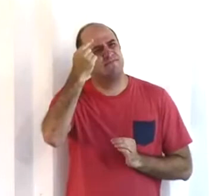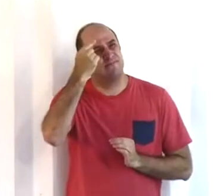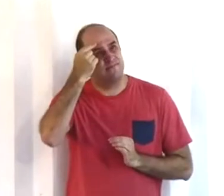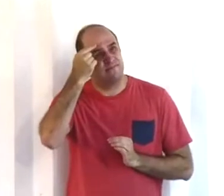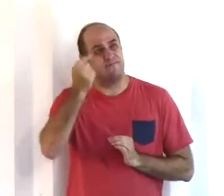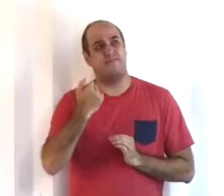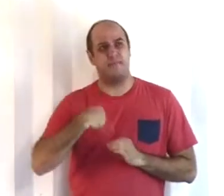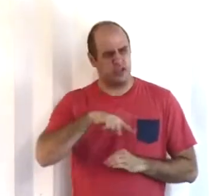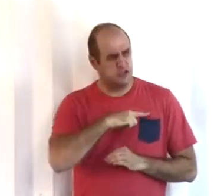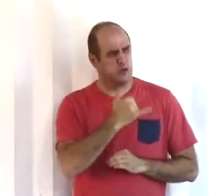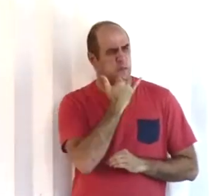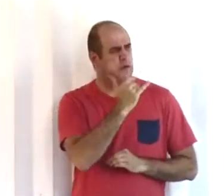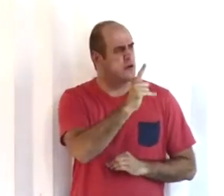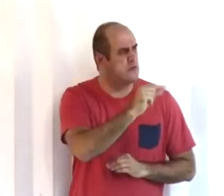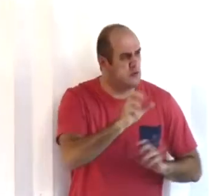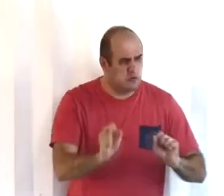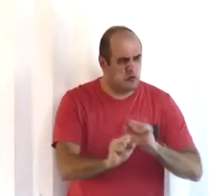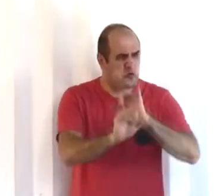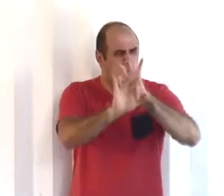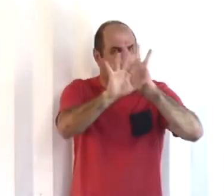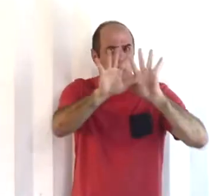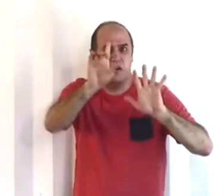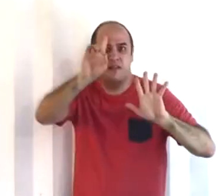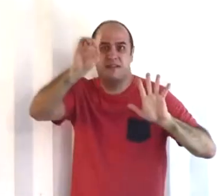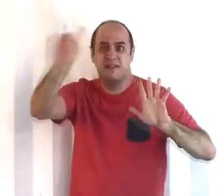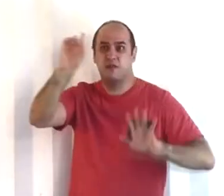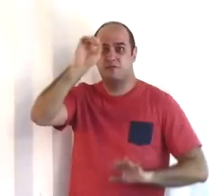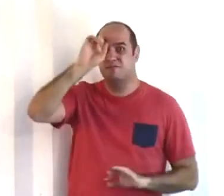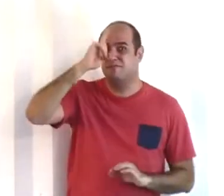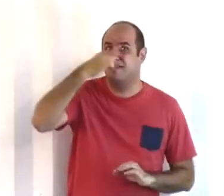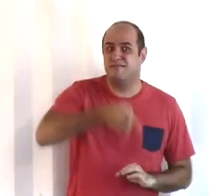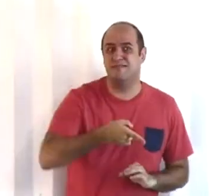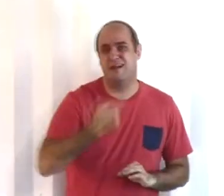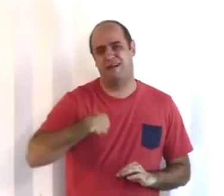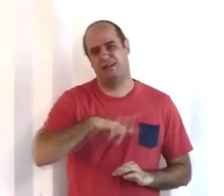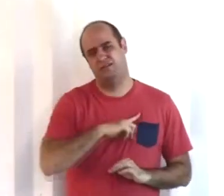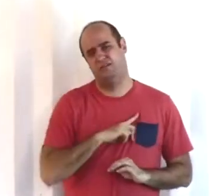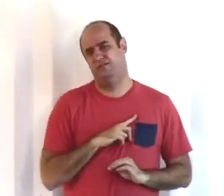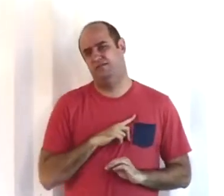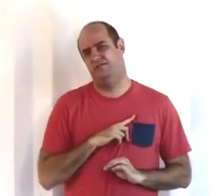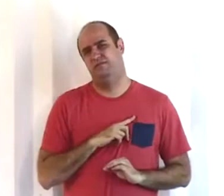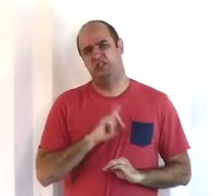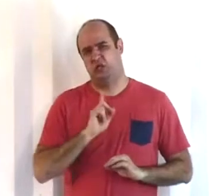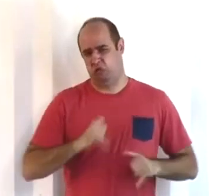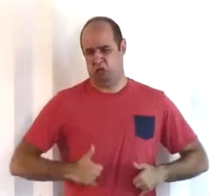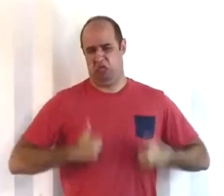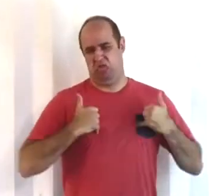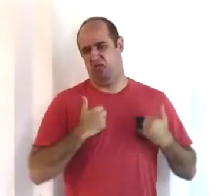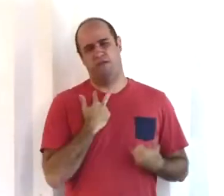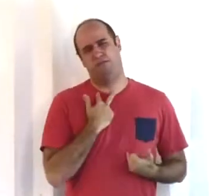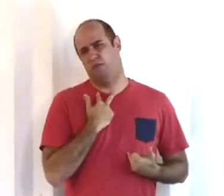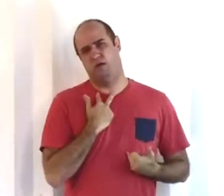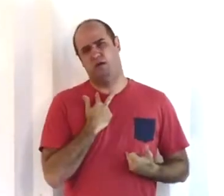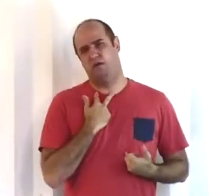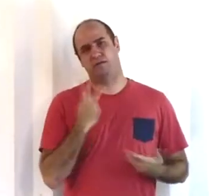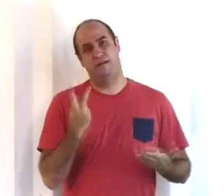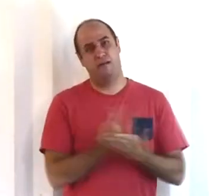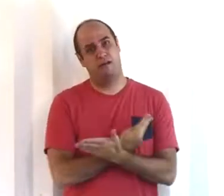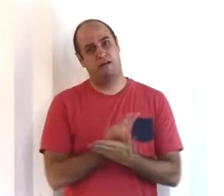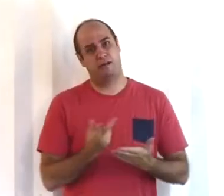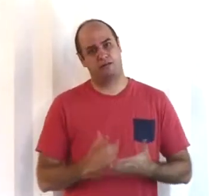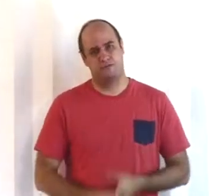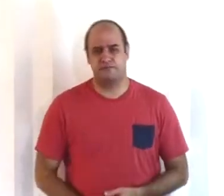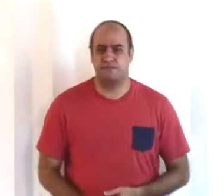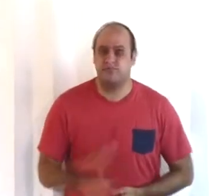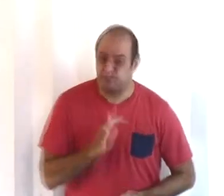nossos ideais particulares. Olhando para esse texto de Filipenses capítulo 4, eu entendo que seria muito